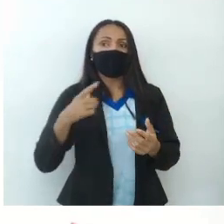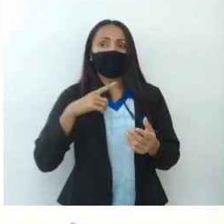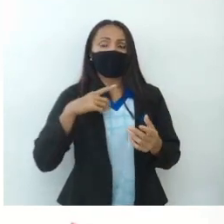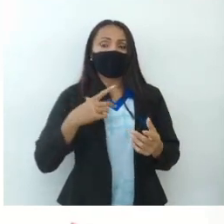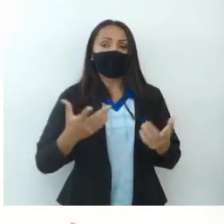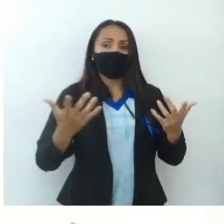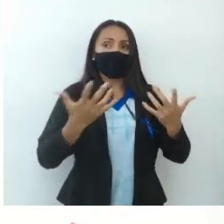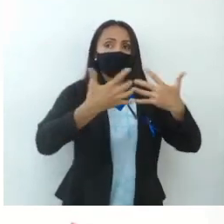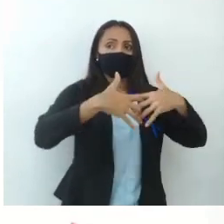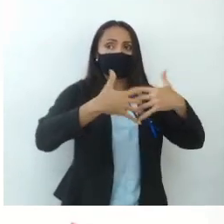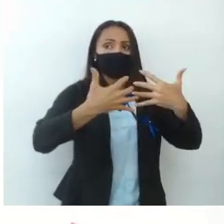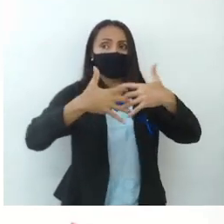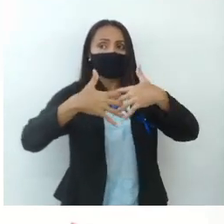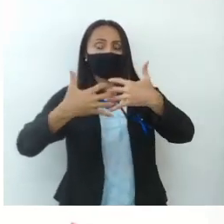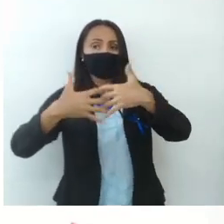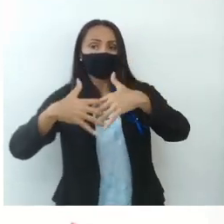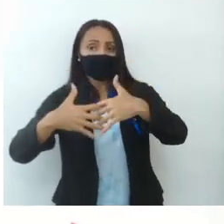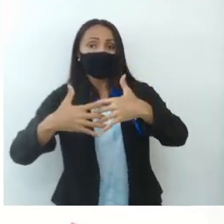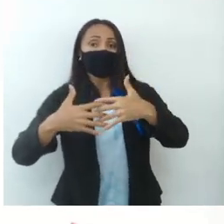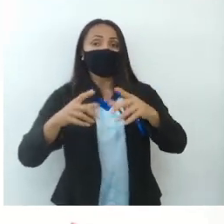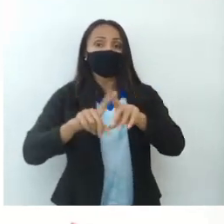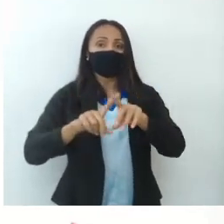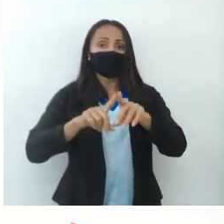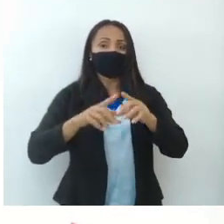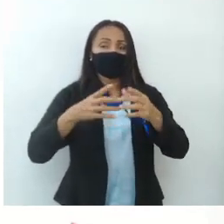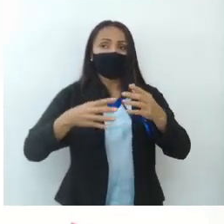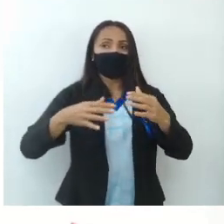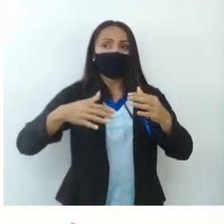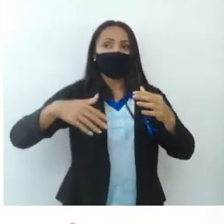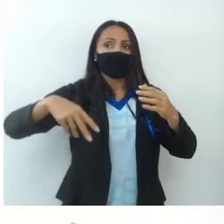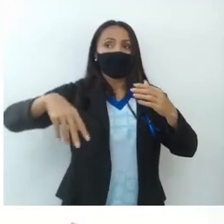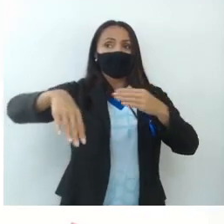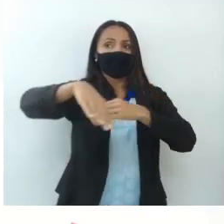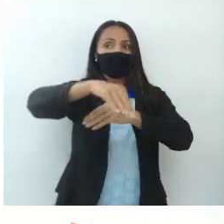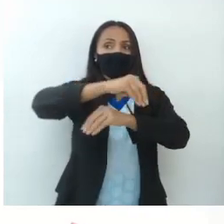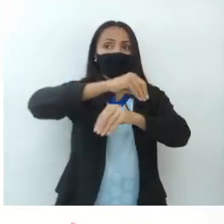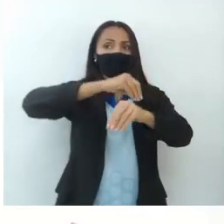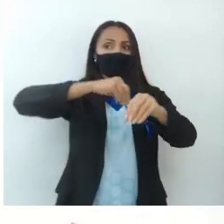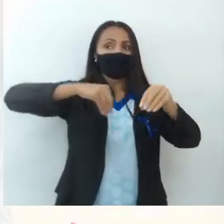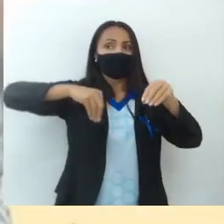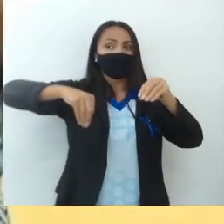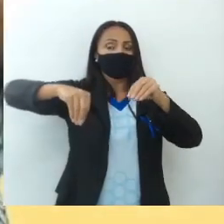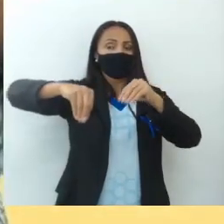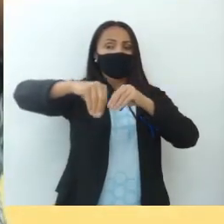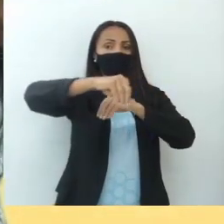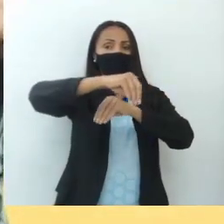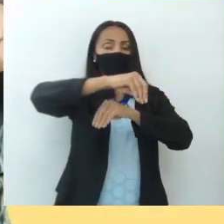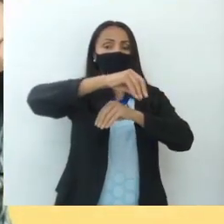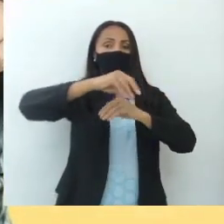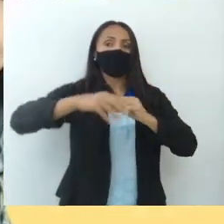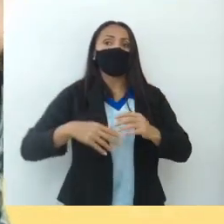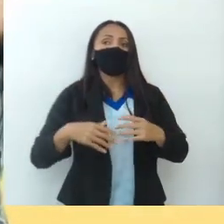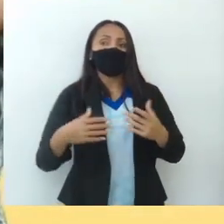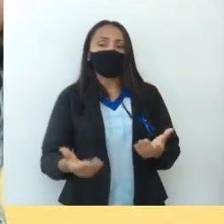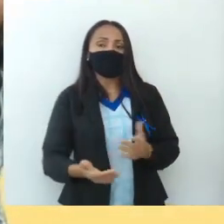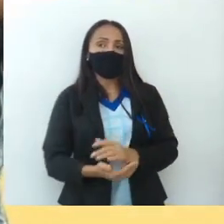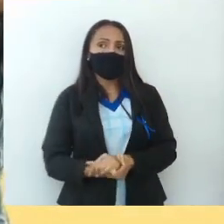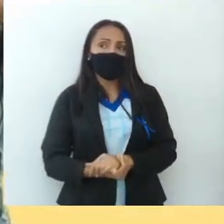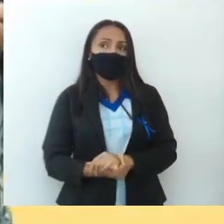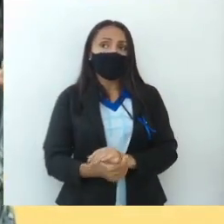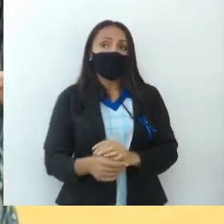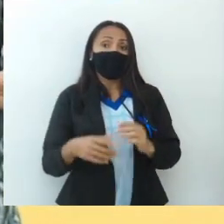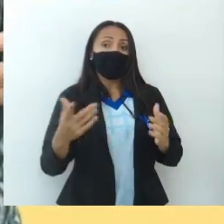girasse. E qual era o propósito? Era porque aqui esse rio que nós vimos hoje, o rio Capibaribe, pessoal, não tinha essa mesma conotação de hoje. Ele era um